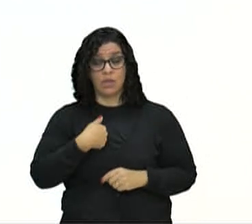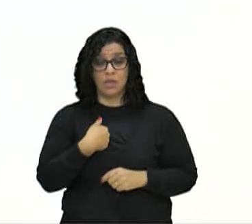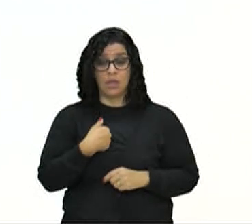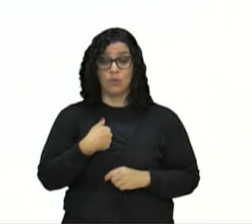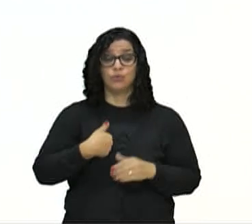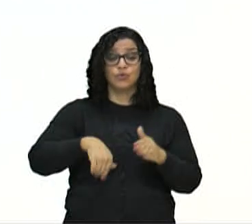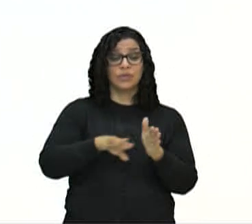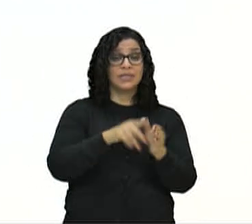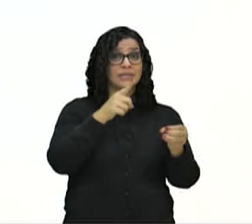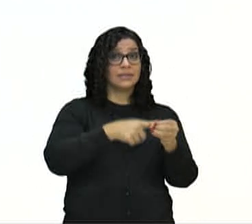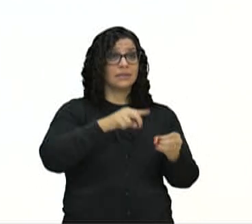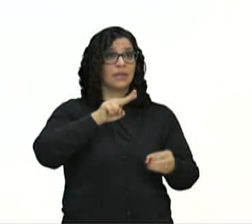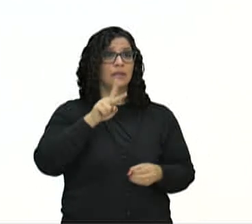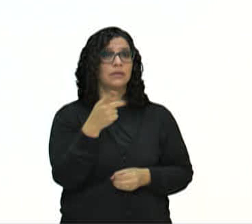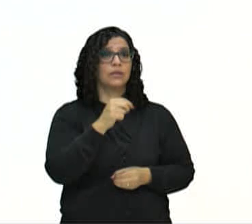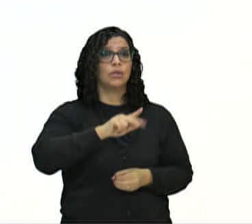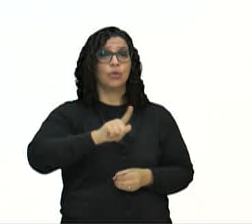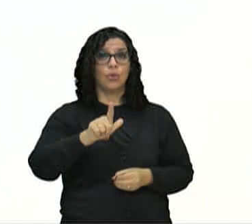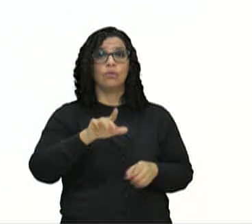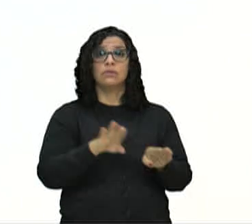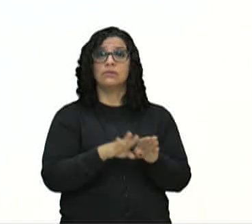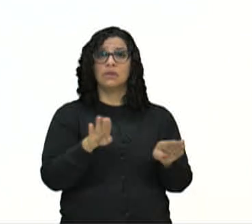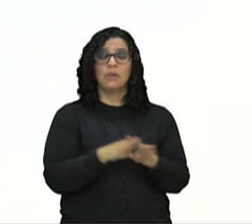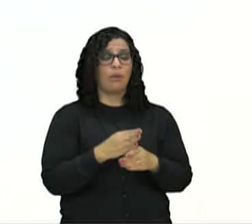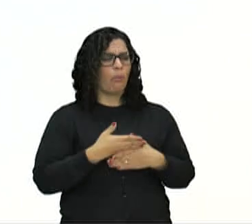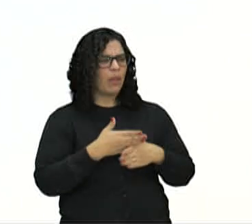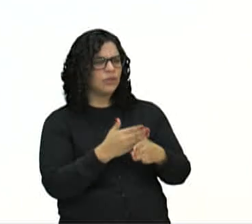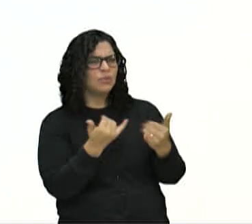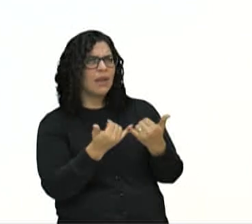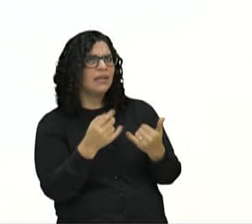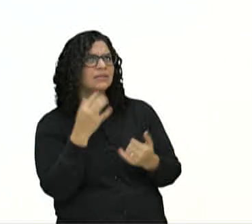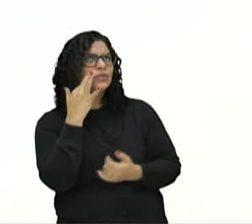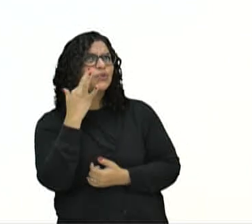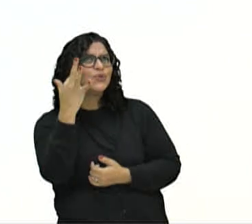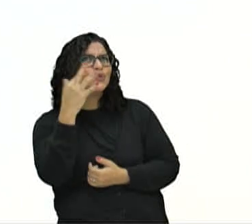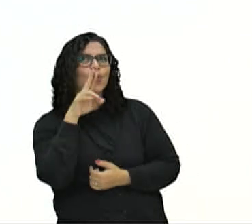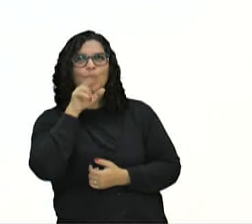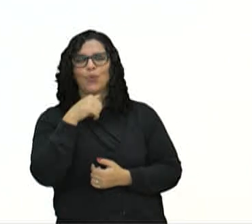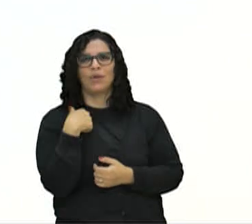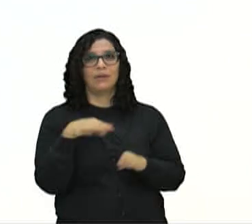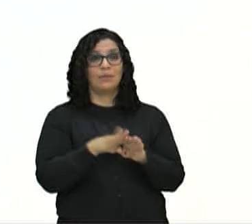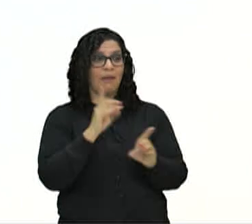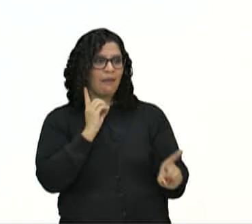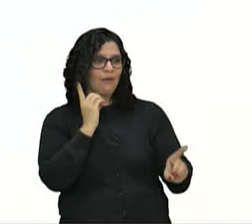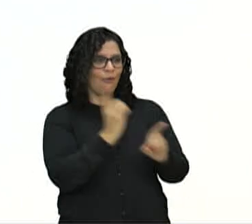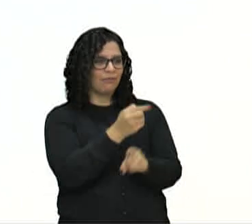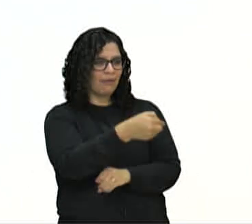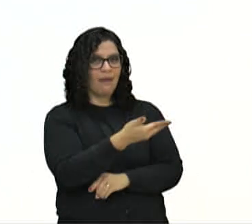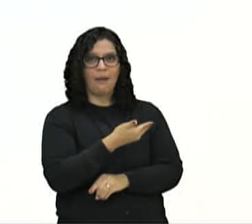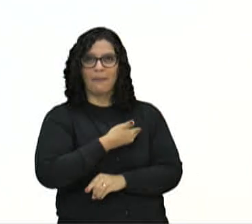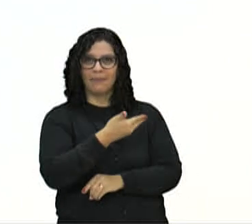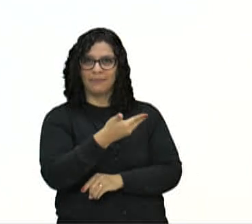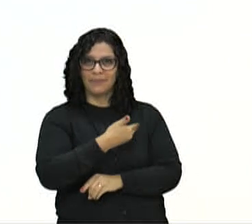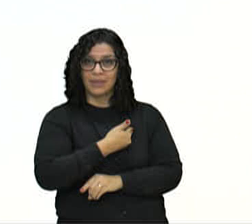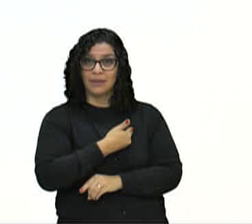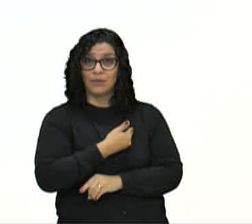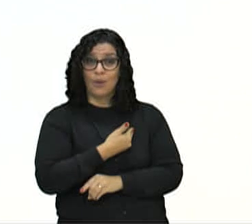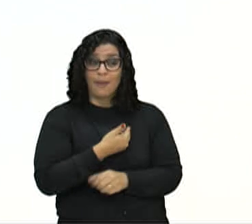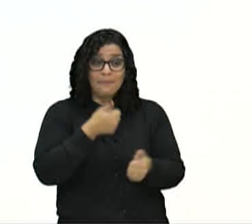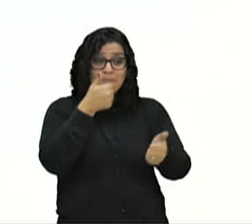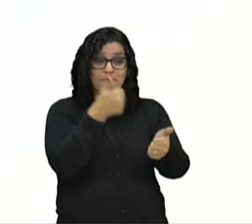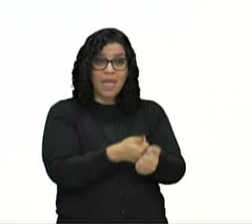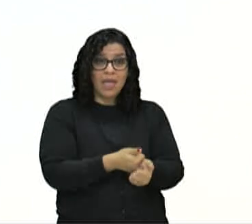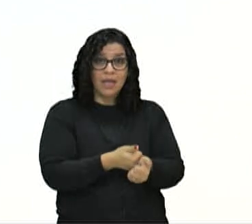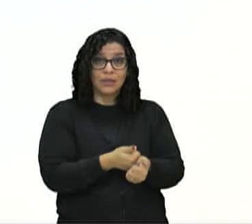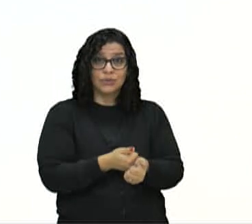fui a Hall, sem desígnio formado de levantar voo, encontrei lá um condiscípulo que